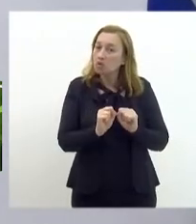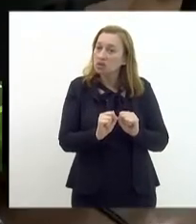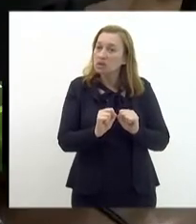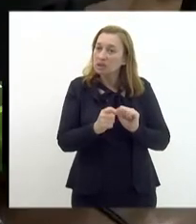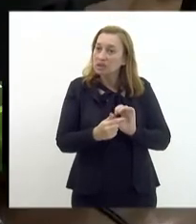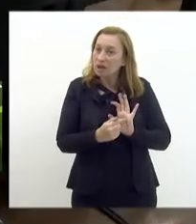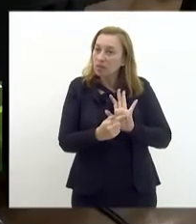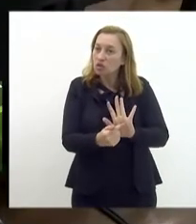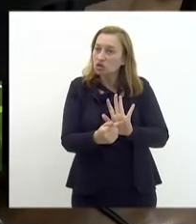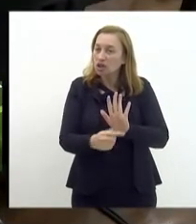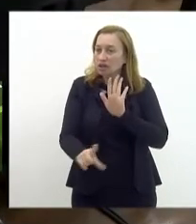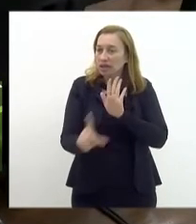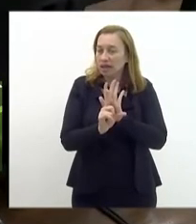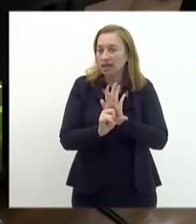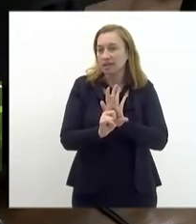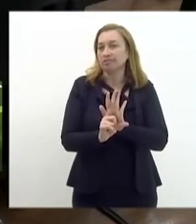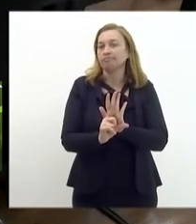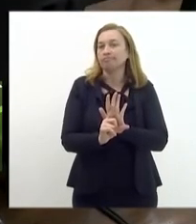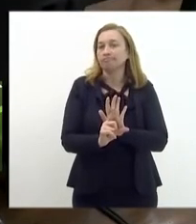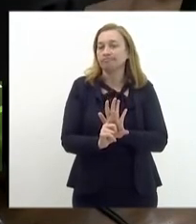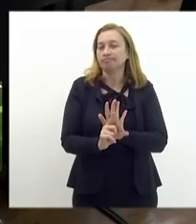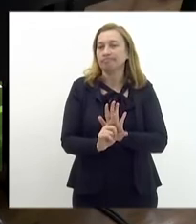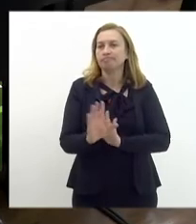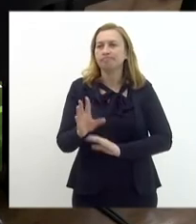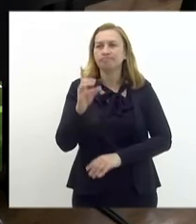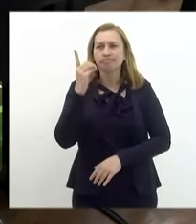expresso na lei. Deputado.